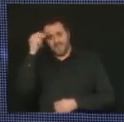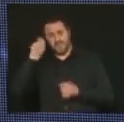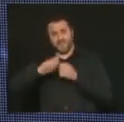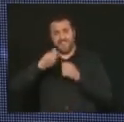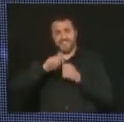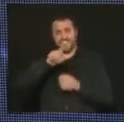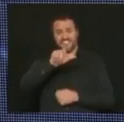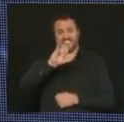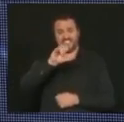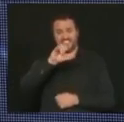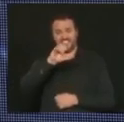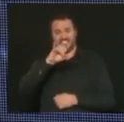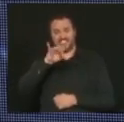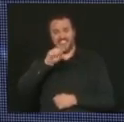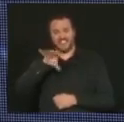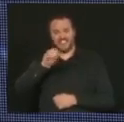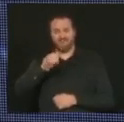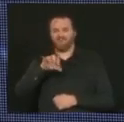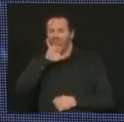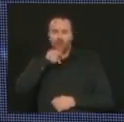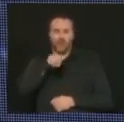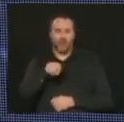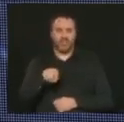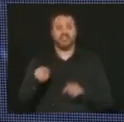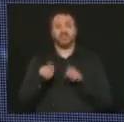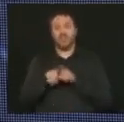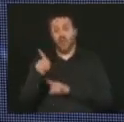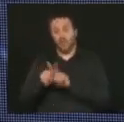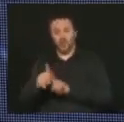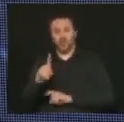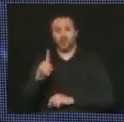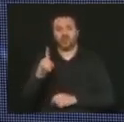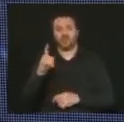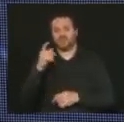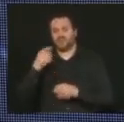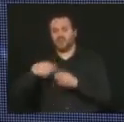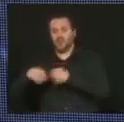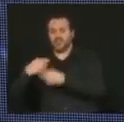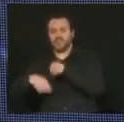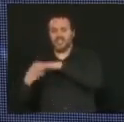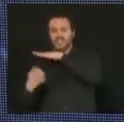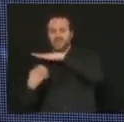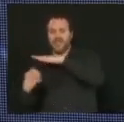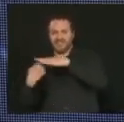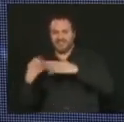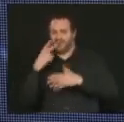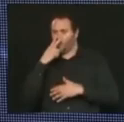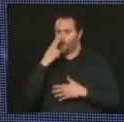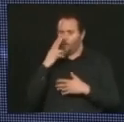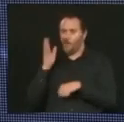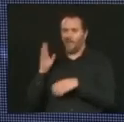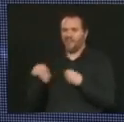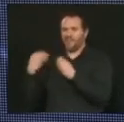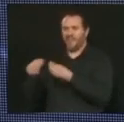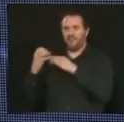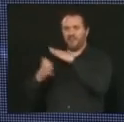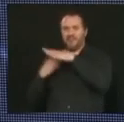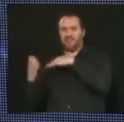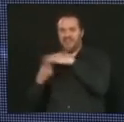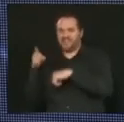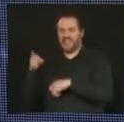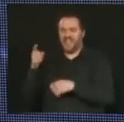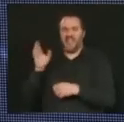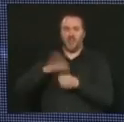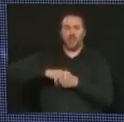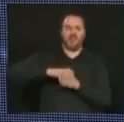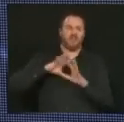mal feita e aqueles que negociam com as empresas entregando o galinheiro para as raposas cuidaram nós podemos